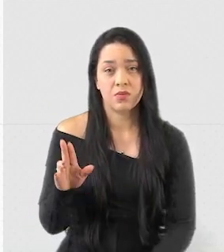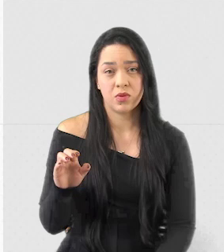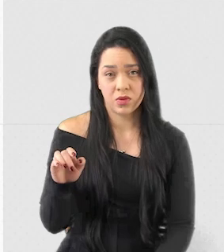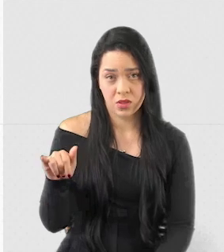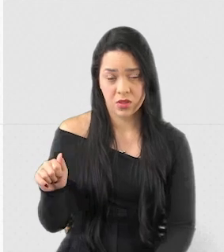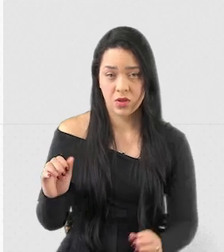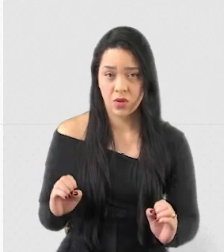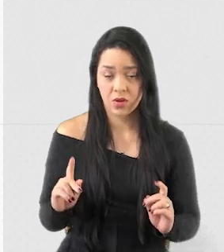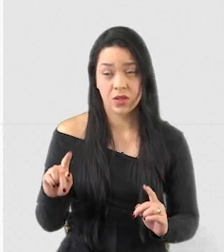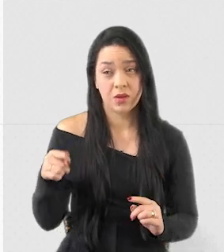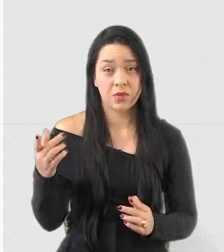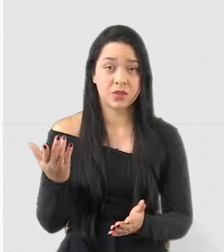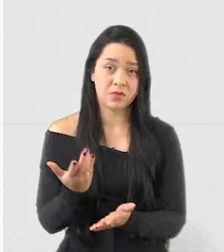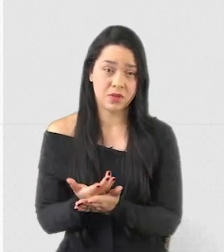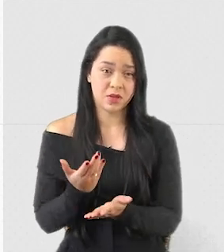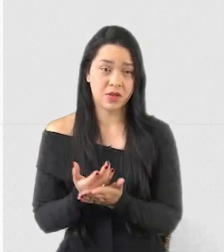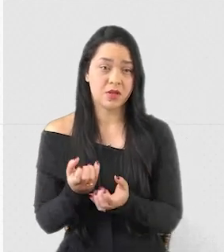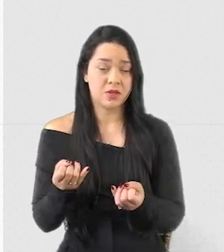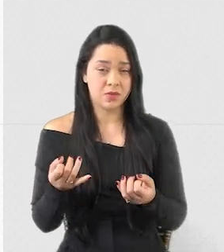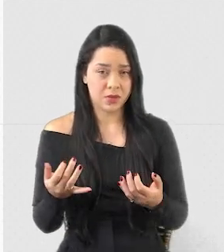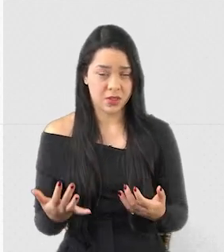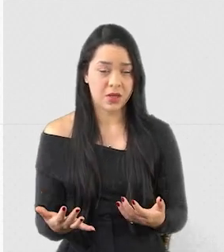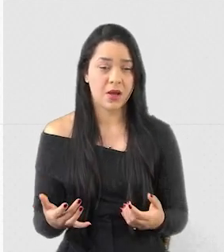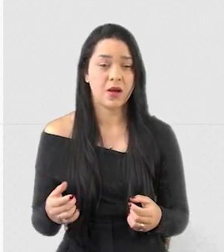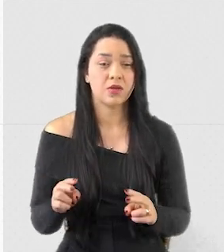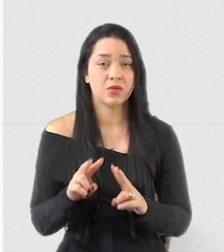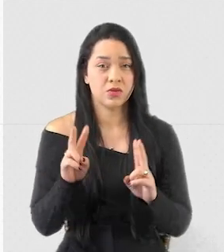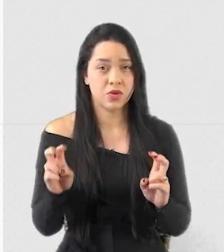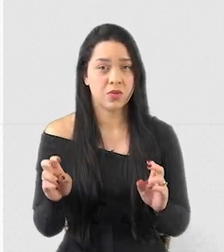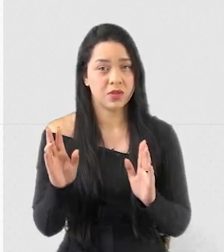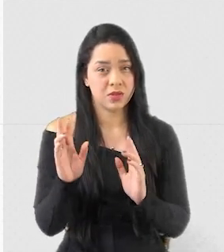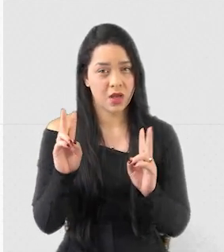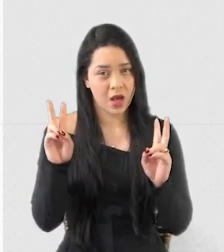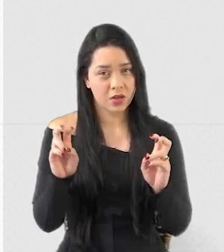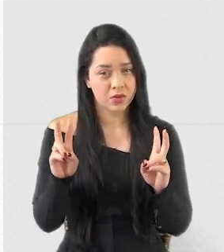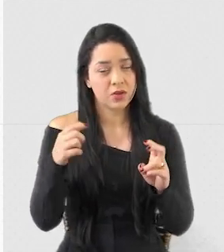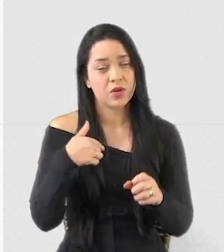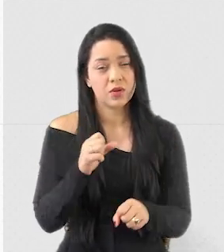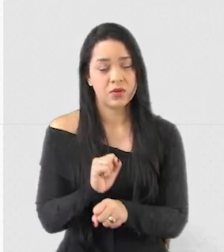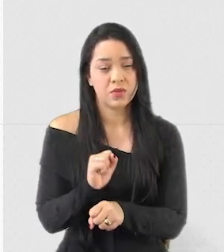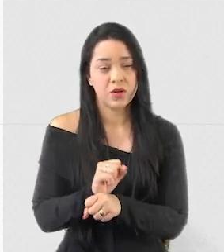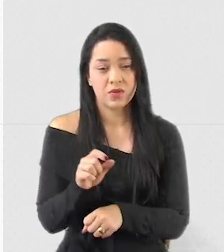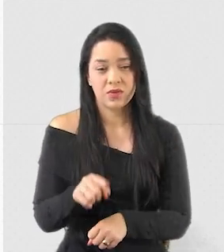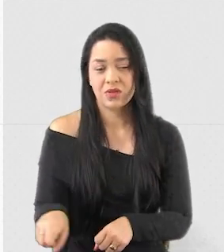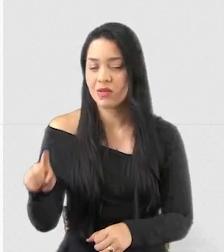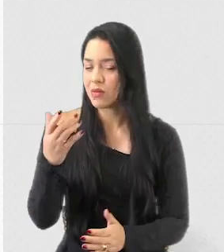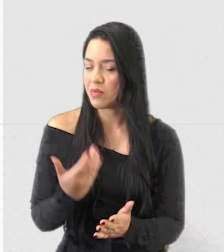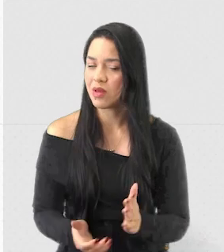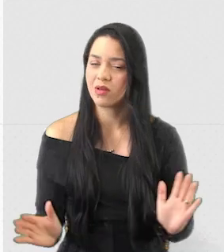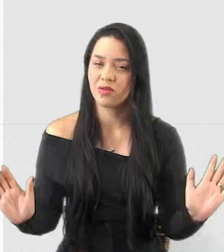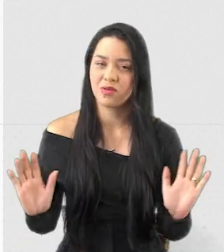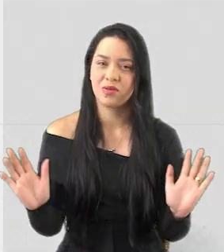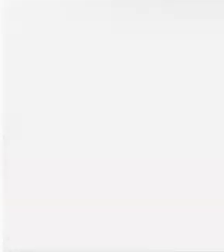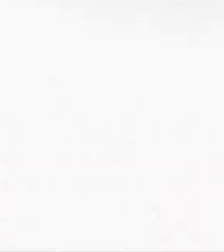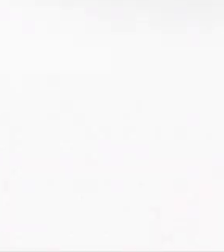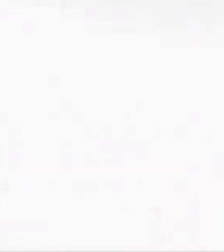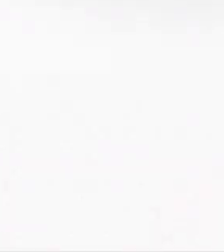bom? Na próxima aula, a gente vai falar um pouquinho mais sobre esse assunto. Então, eu espero vocês e não percam. Tchau, tchau!